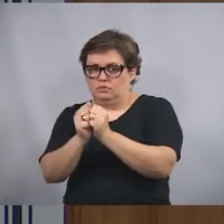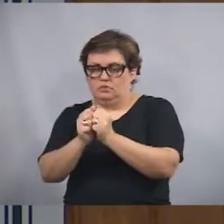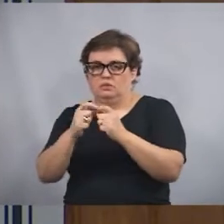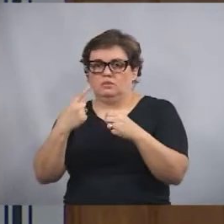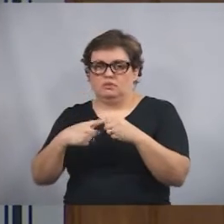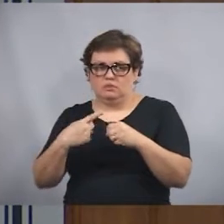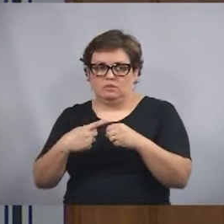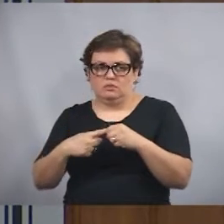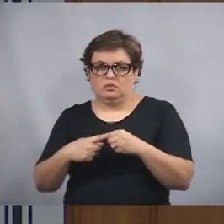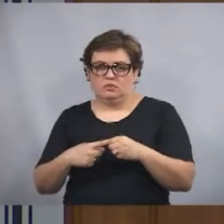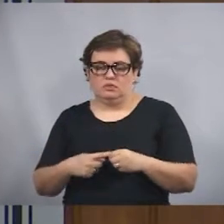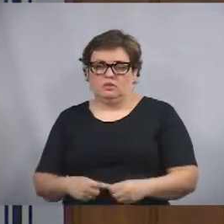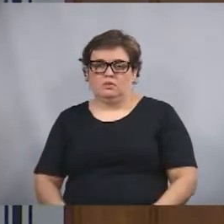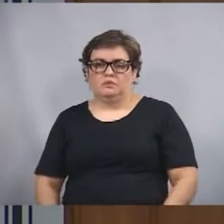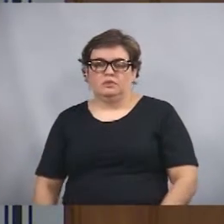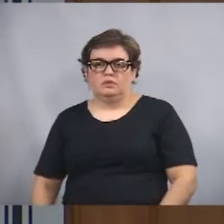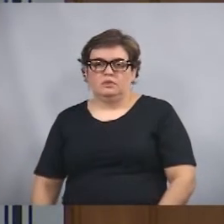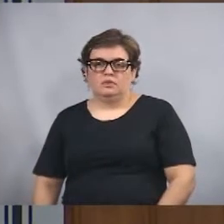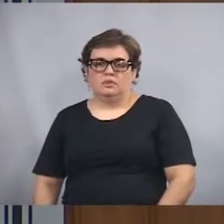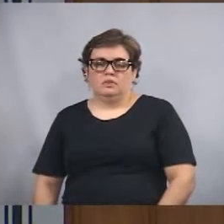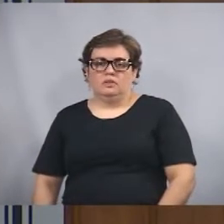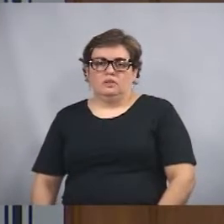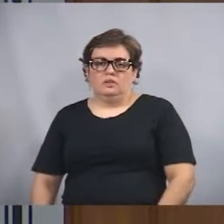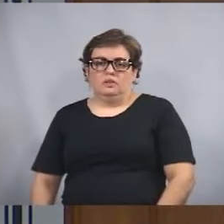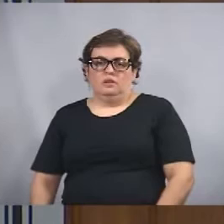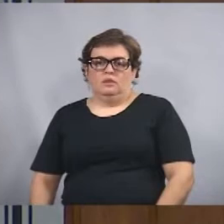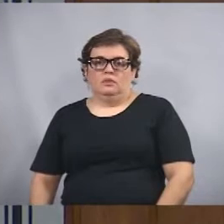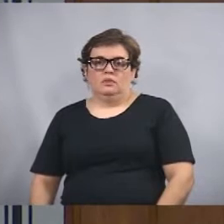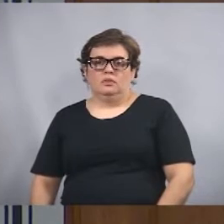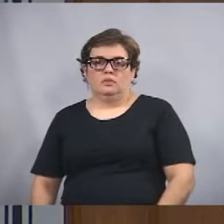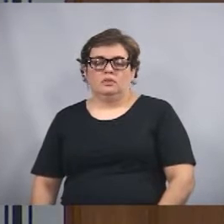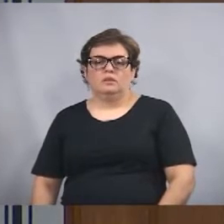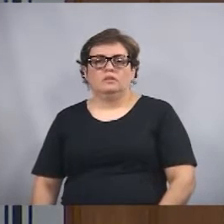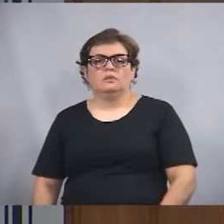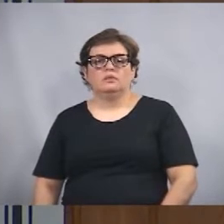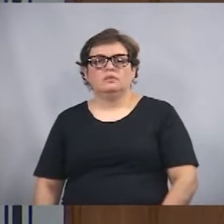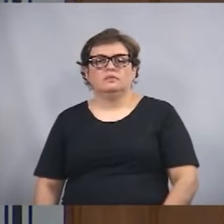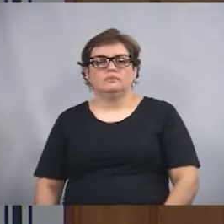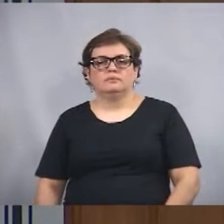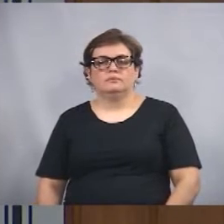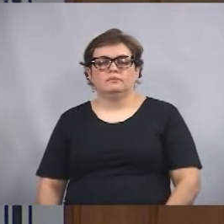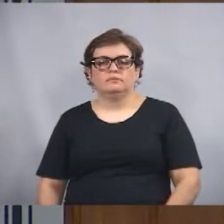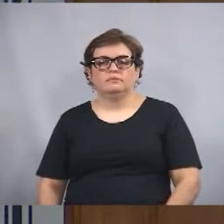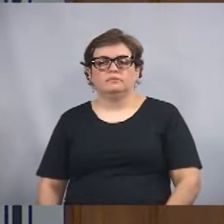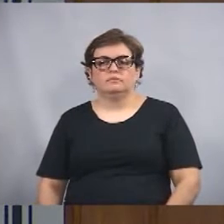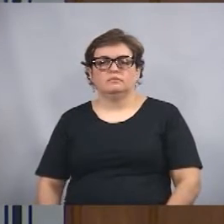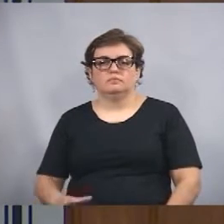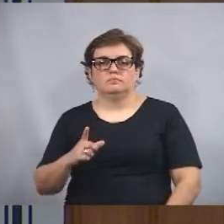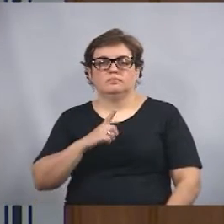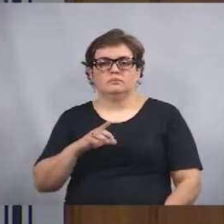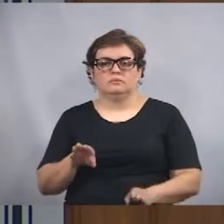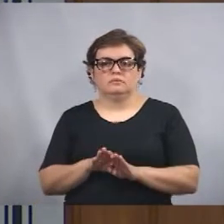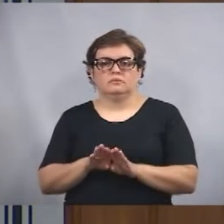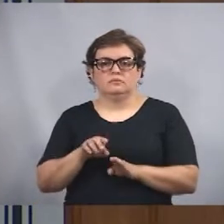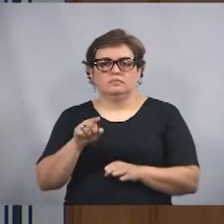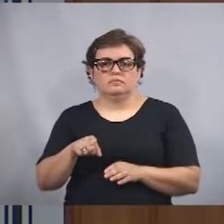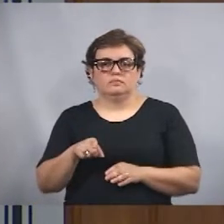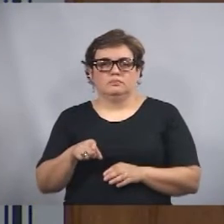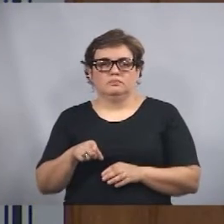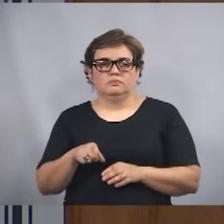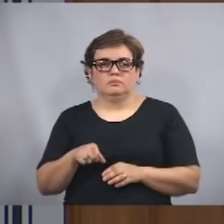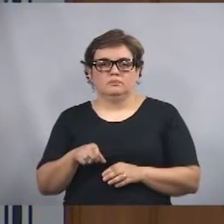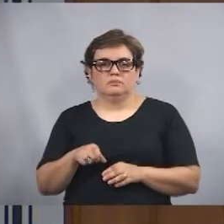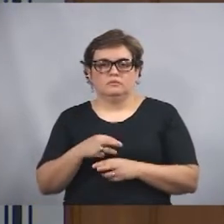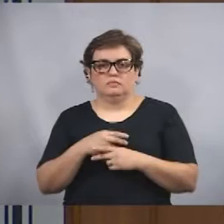parece que é uma ao serviço dividido e a esse esse essa questão do